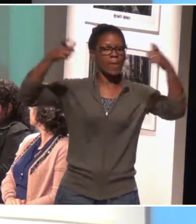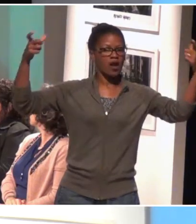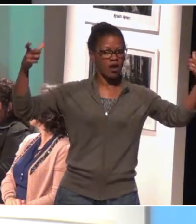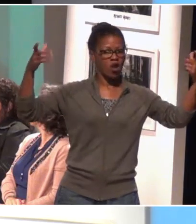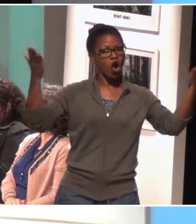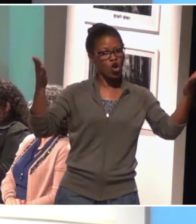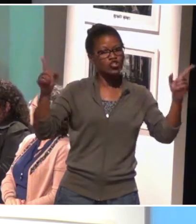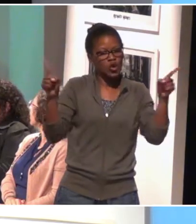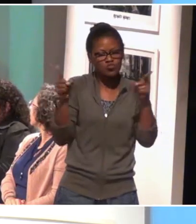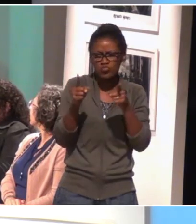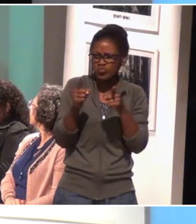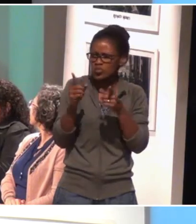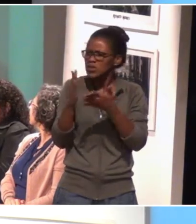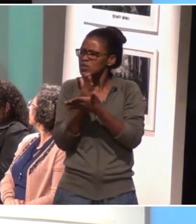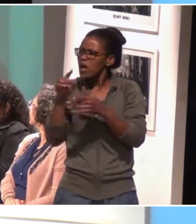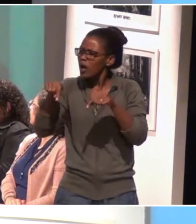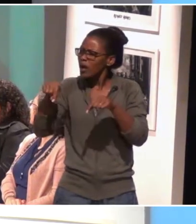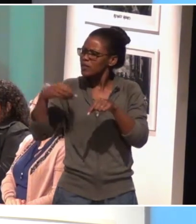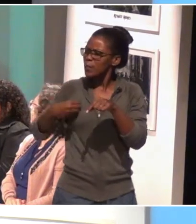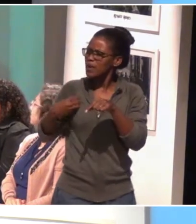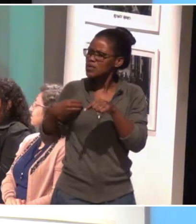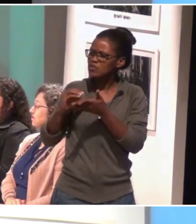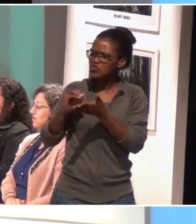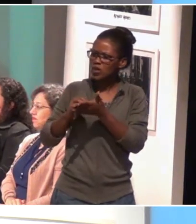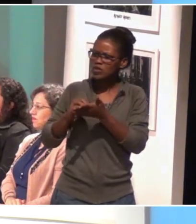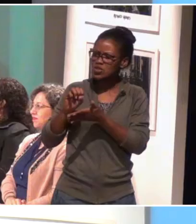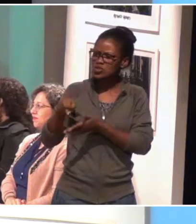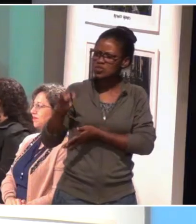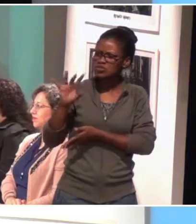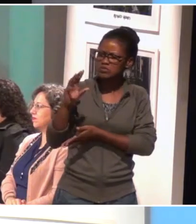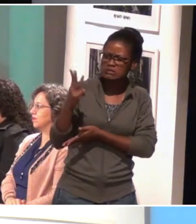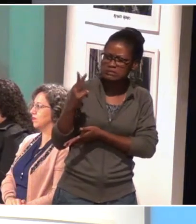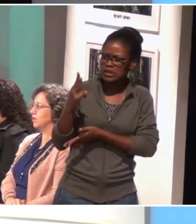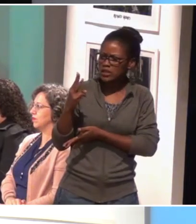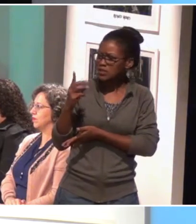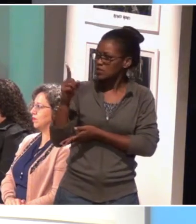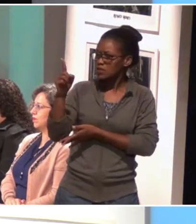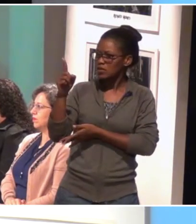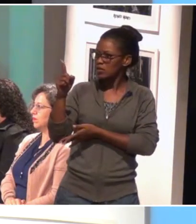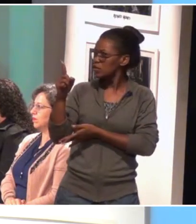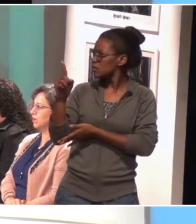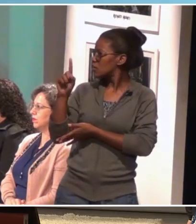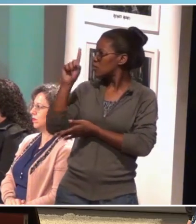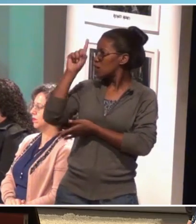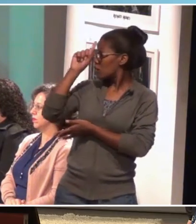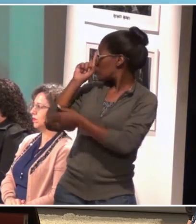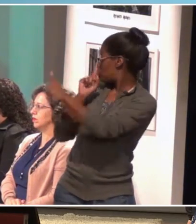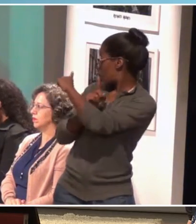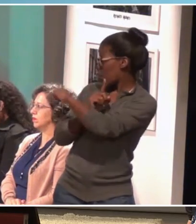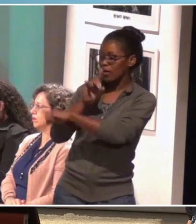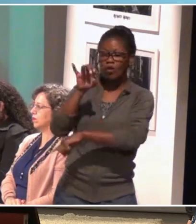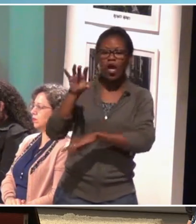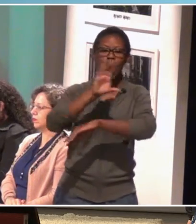é... Aqui está faltando, acho que umas três pessoas. Aqui, de amarelo, é a nossa coordenadora, Socorro Rodrigues, que,